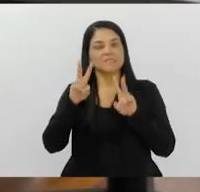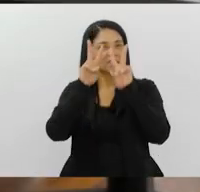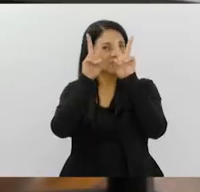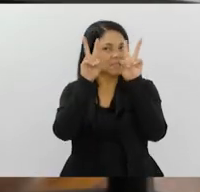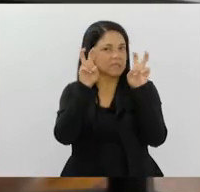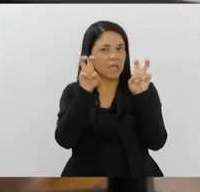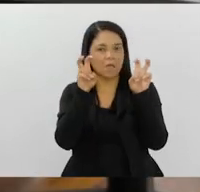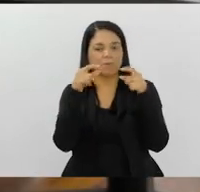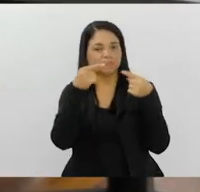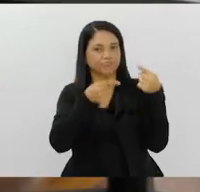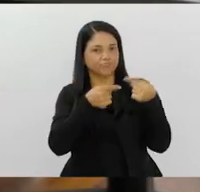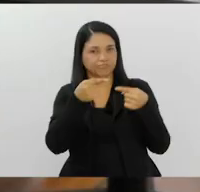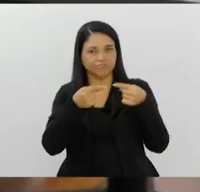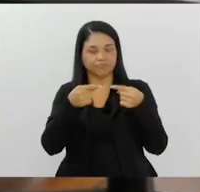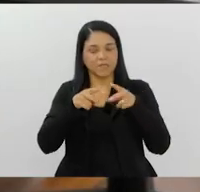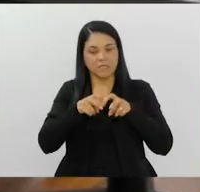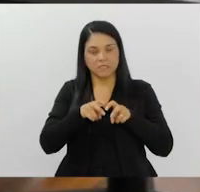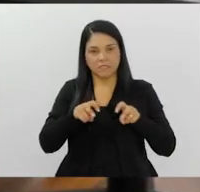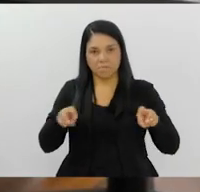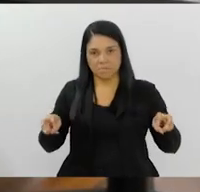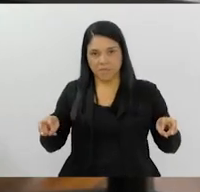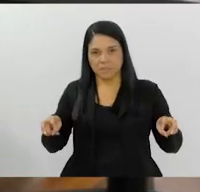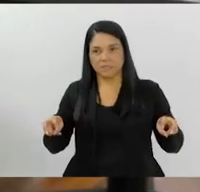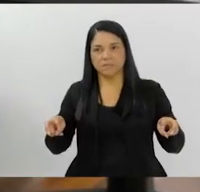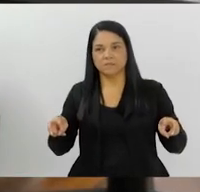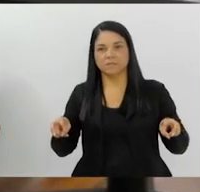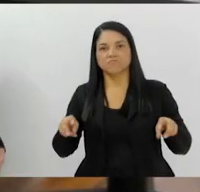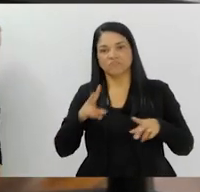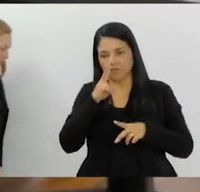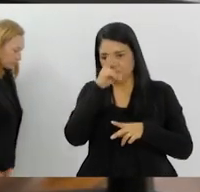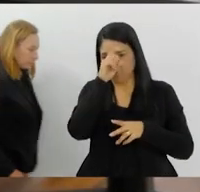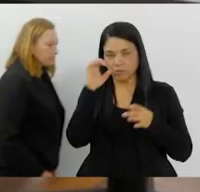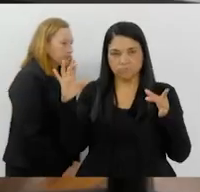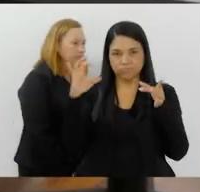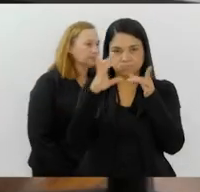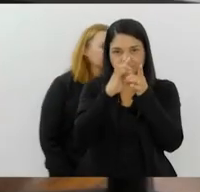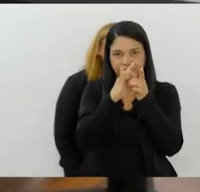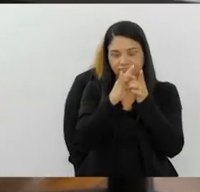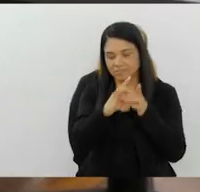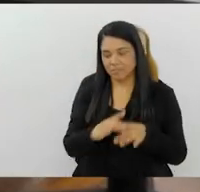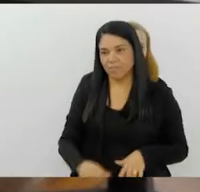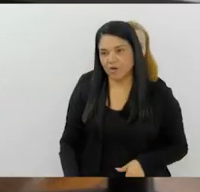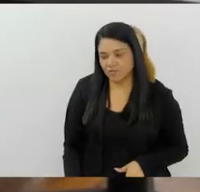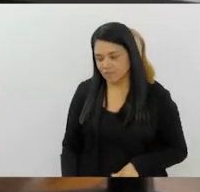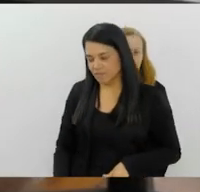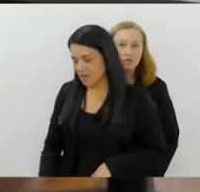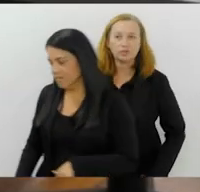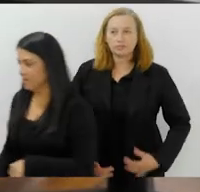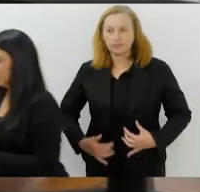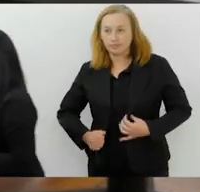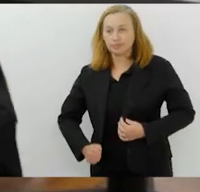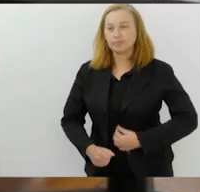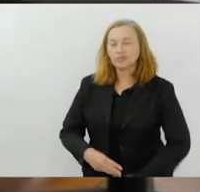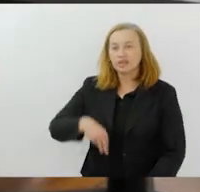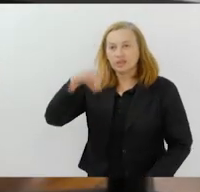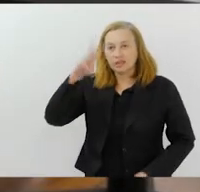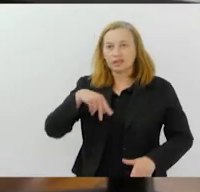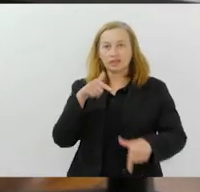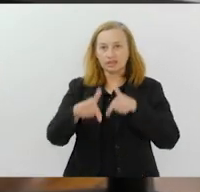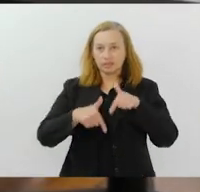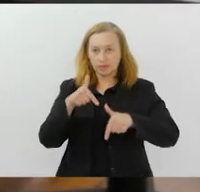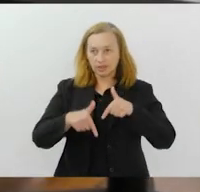esse essa mesa outorgadas para quem quer trabalhar na missão